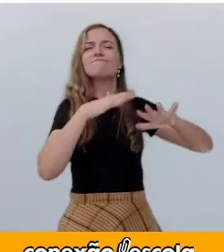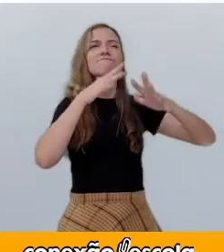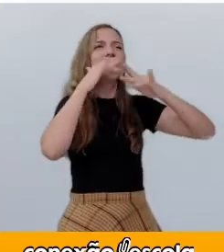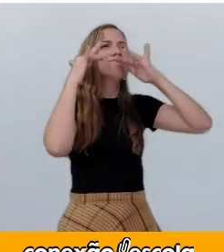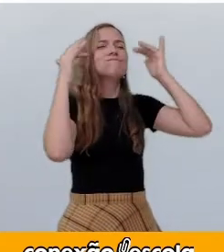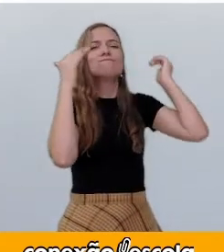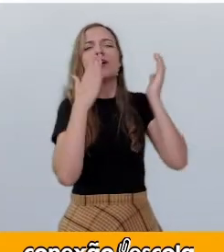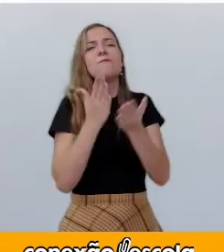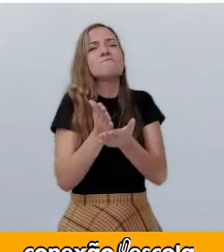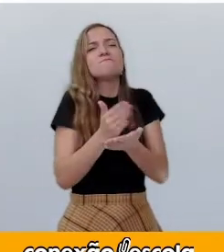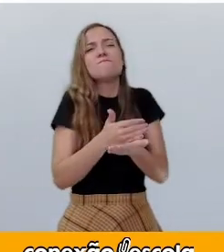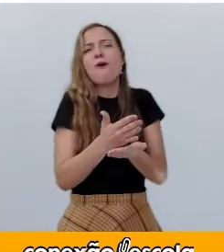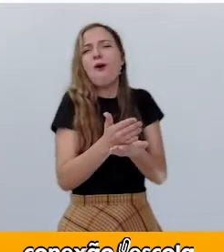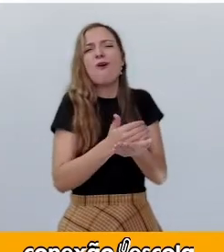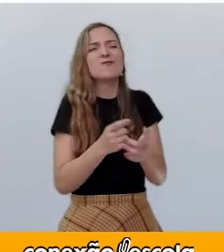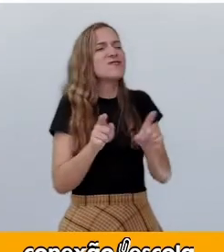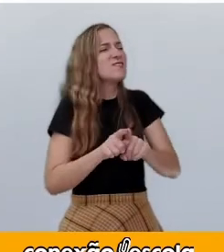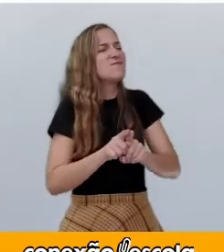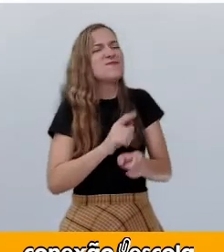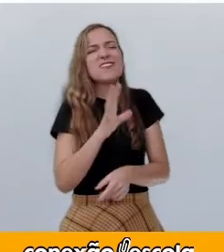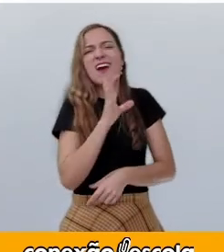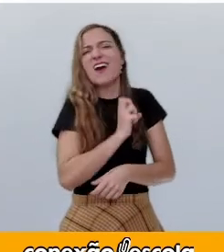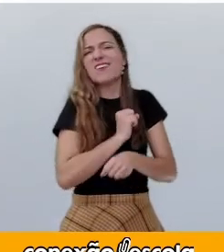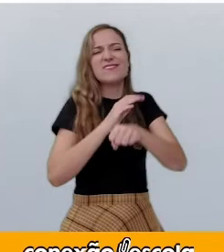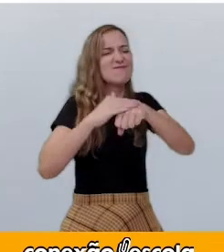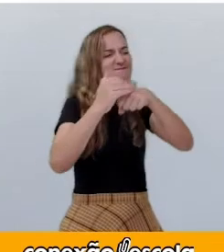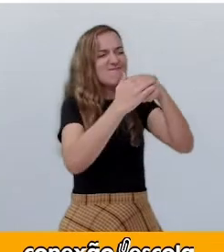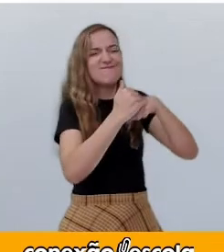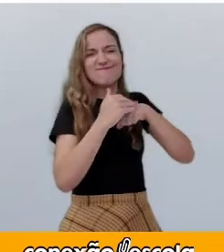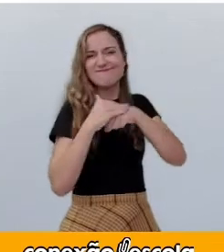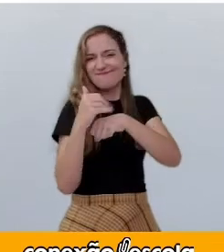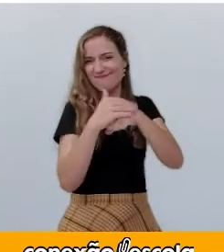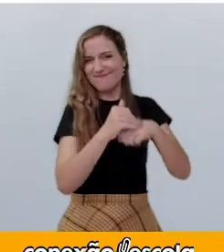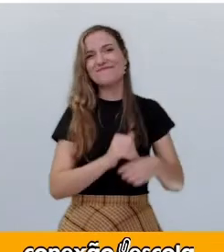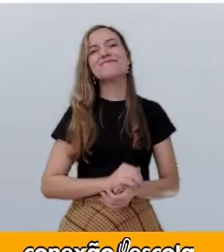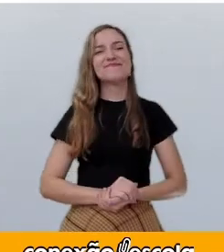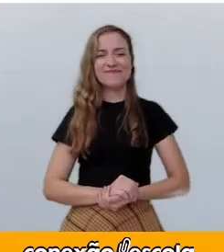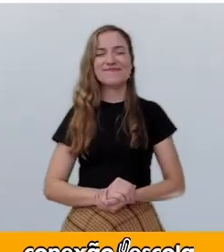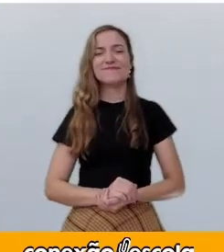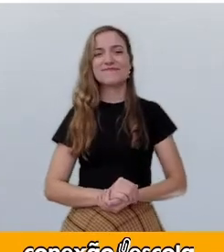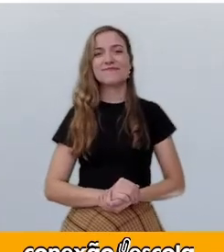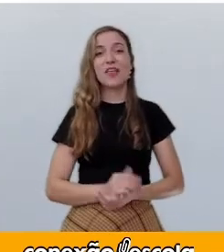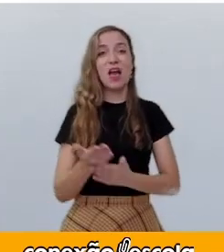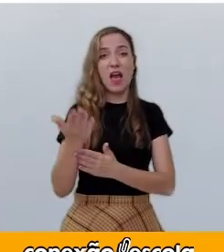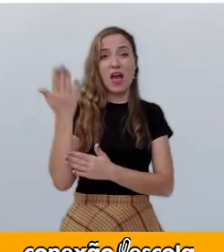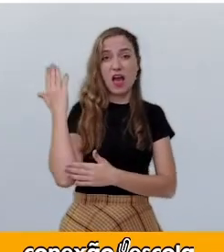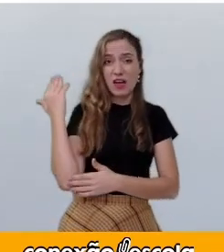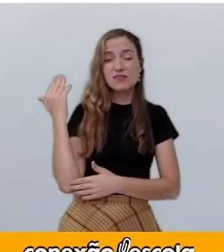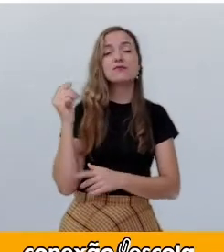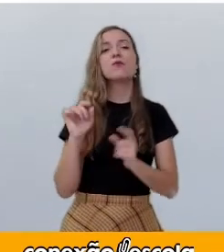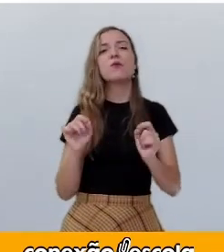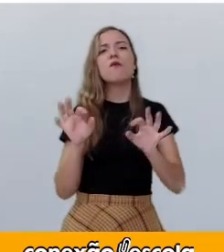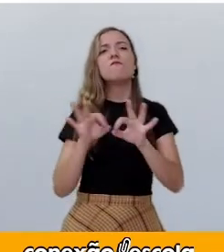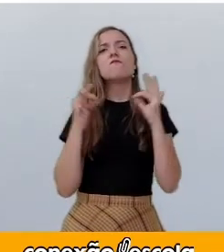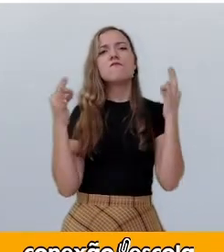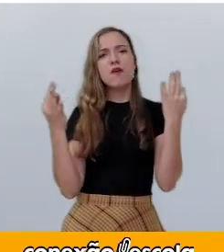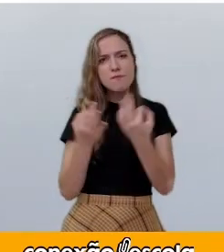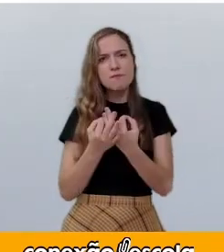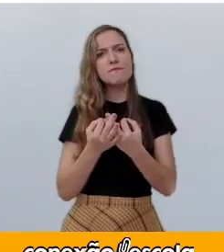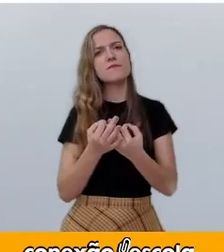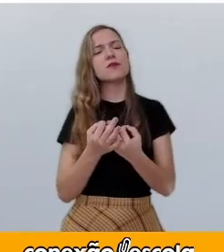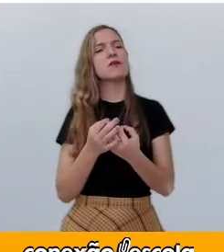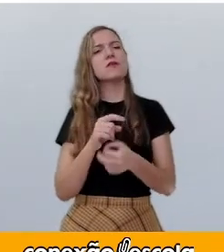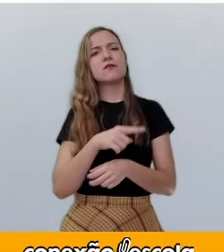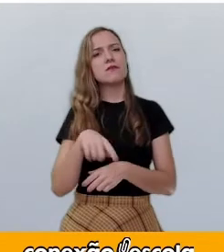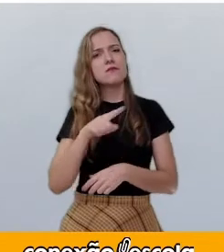de fubá com muito afeto no recheio naquele tempo minha família e eu